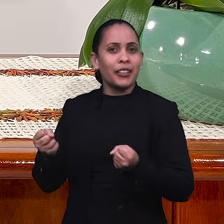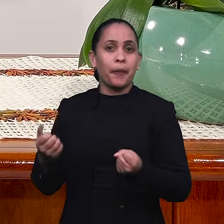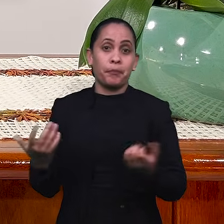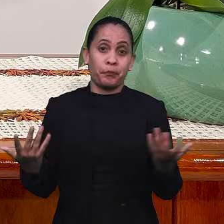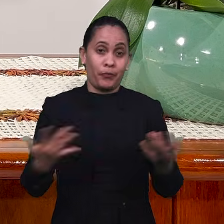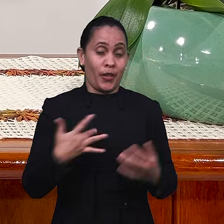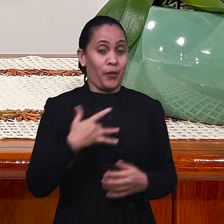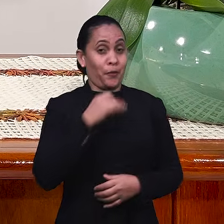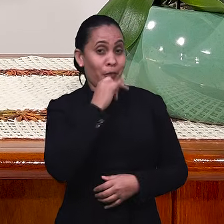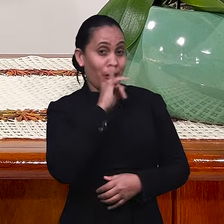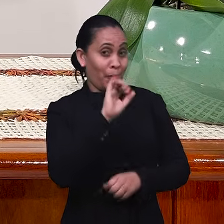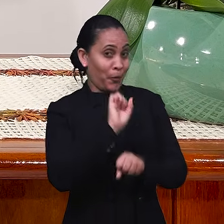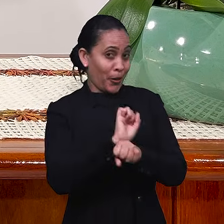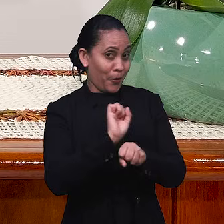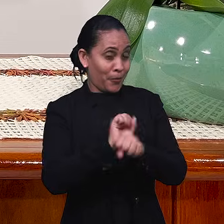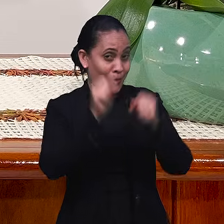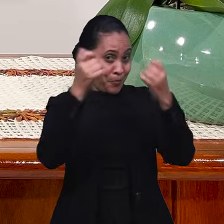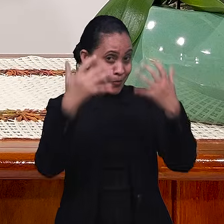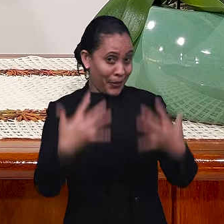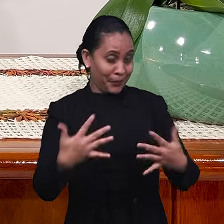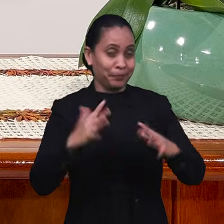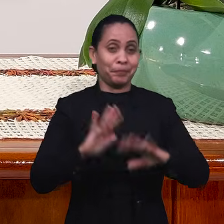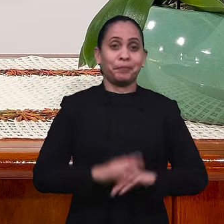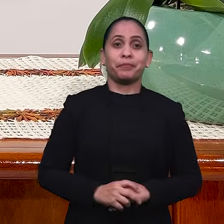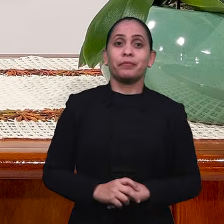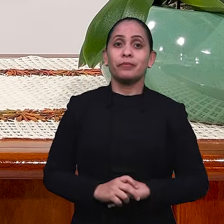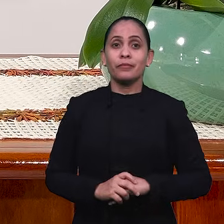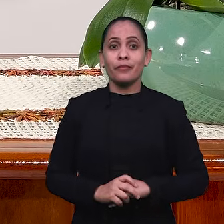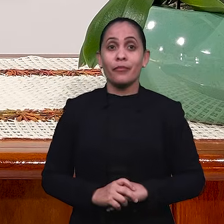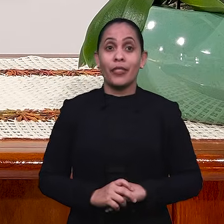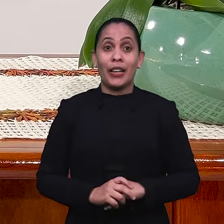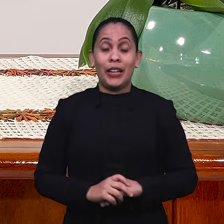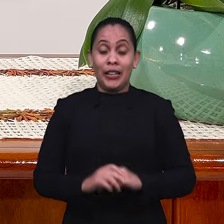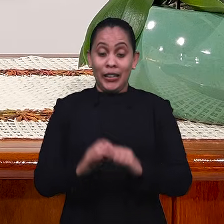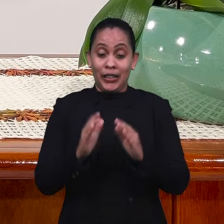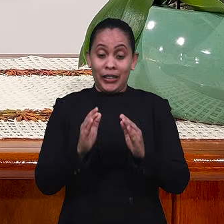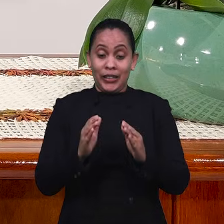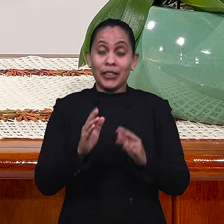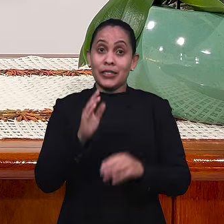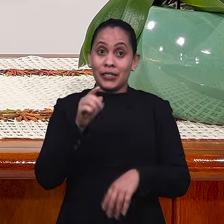fazer uma explicação. Até aqui,